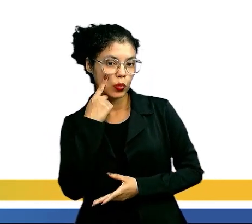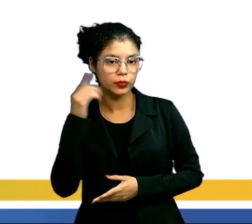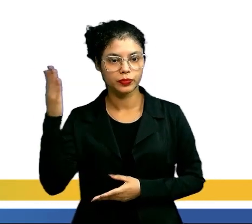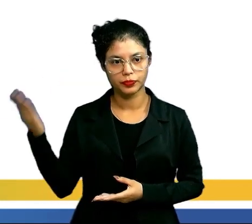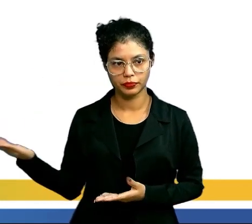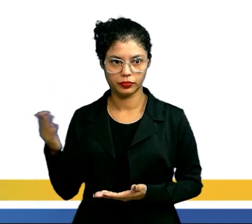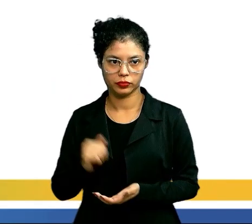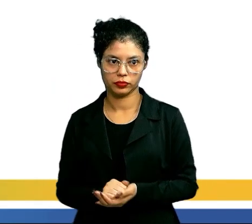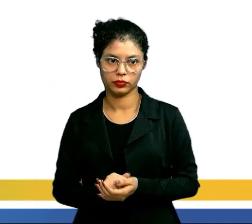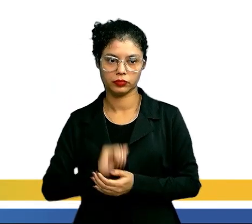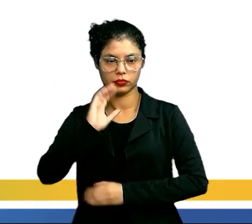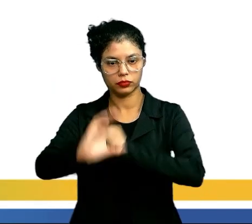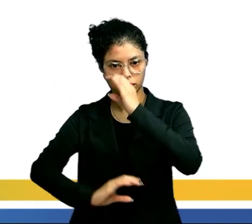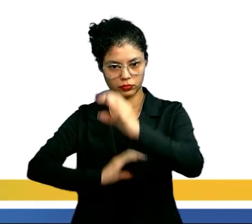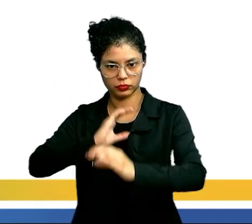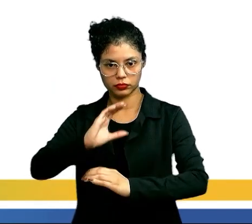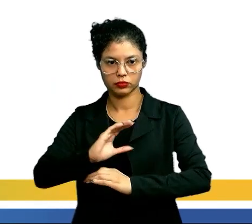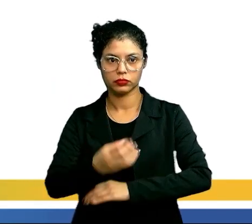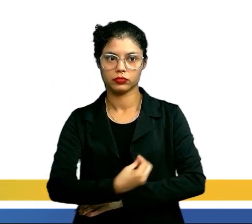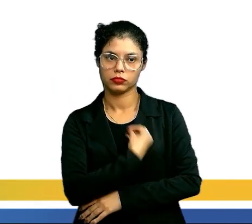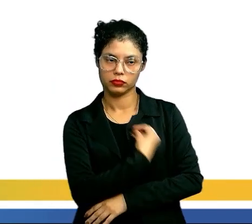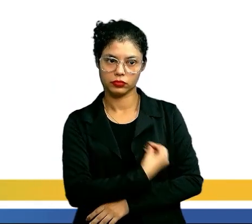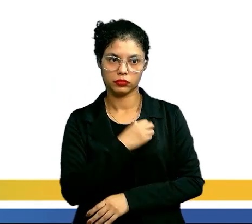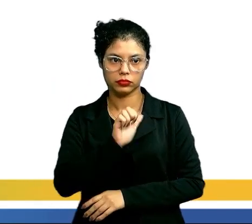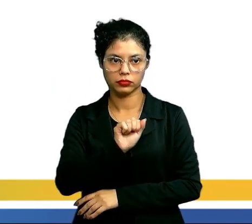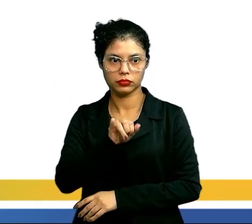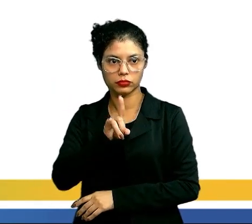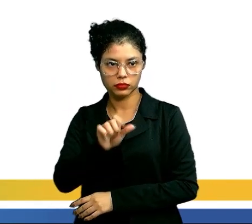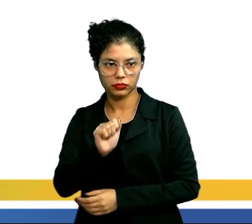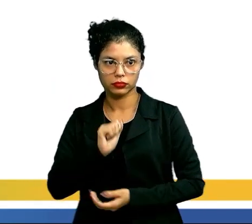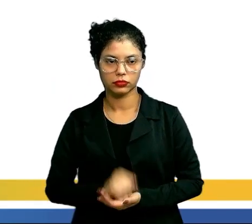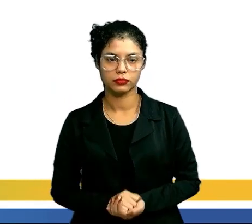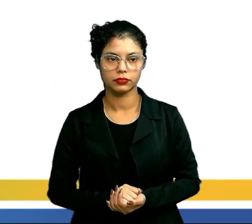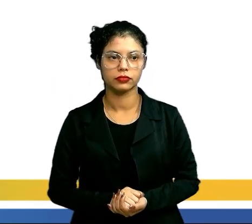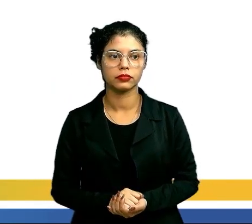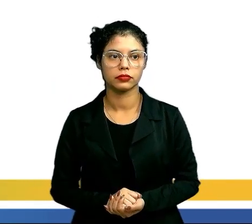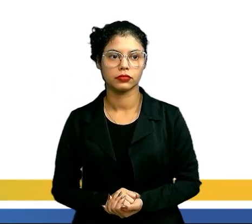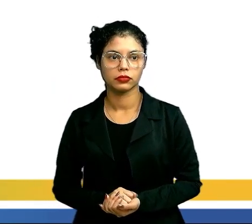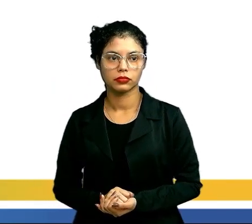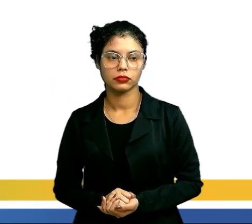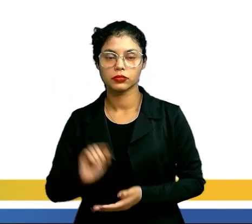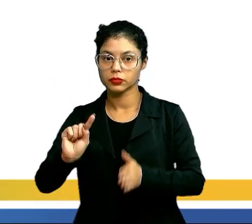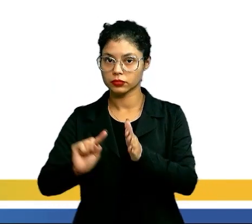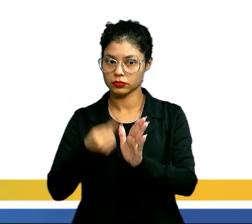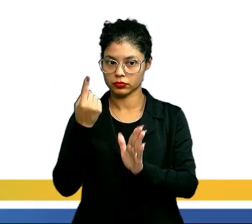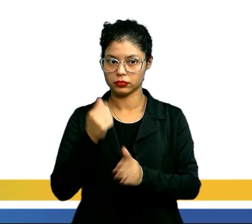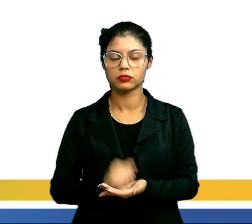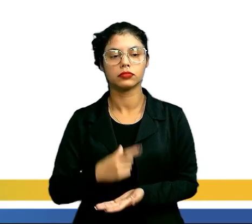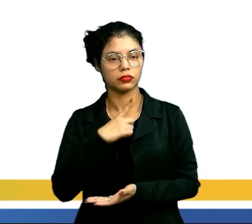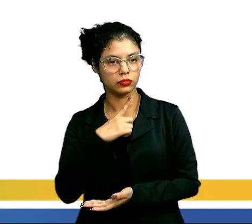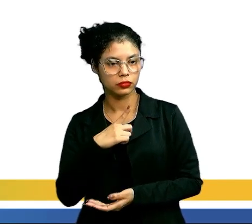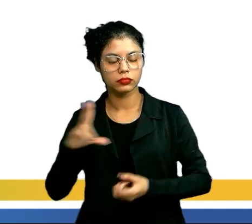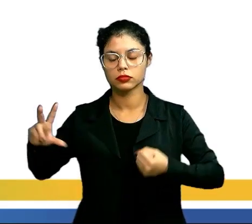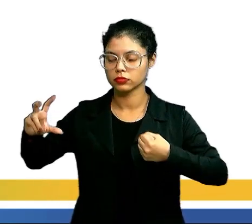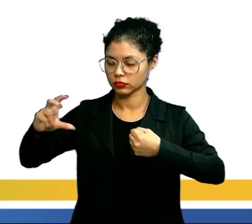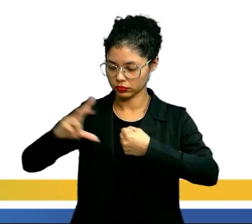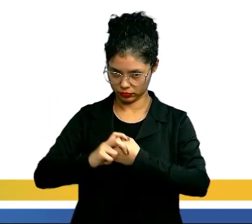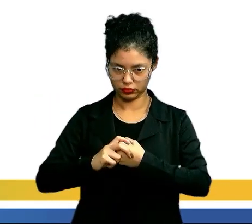que é o ciclo de vida do AIDS, da AIDS. Primeiro, a gente tem um vírus